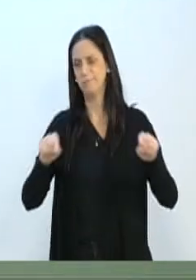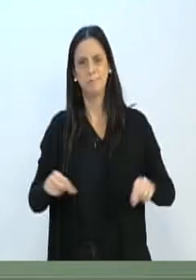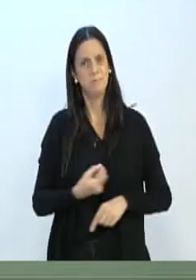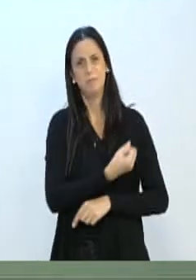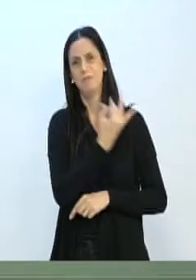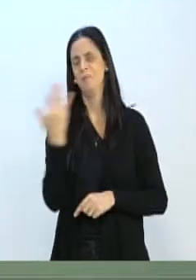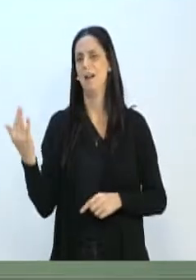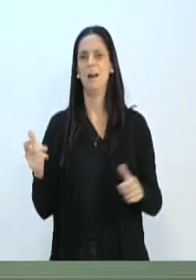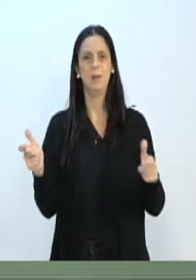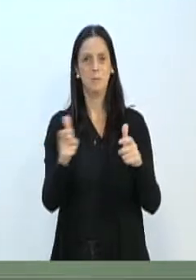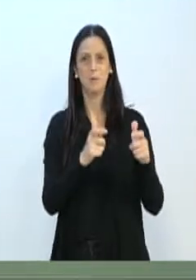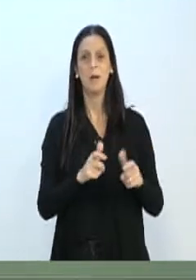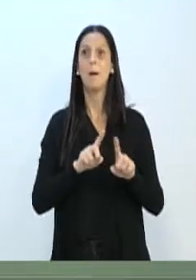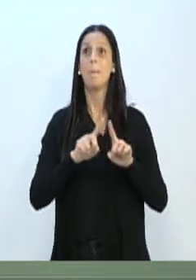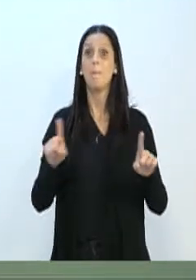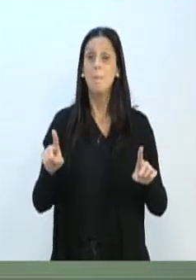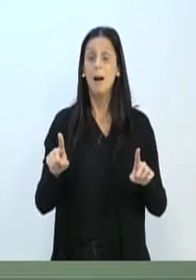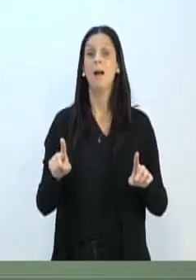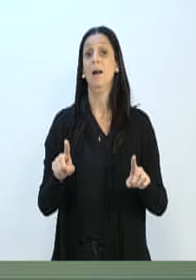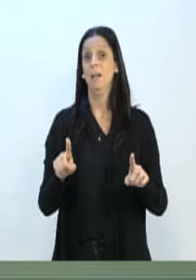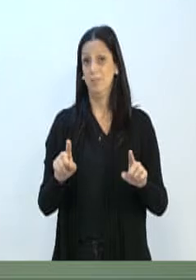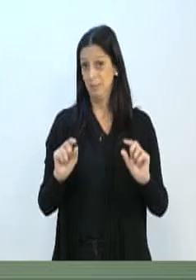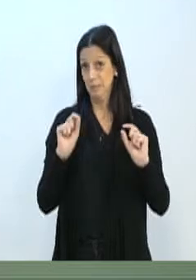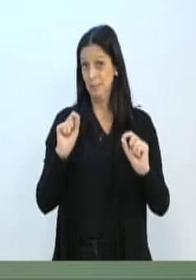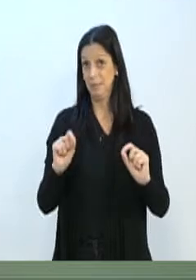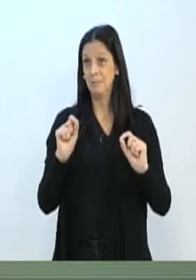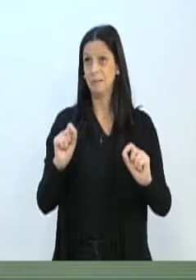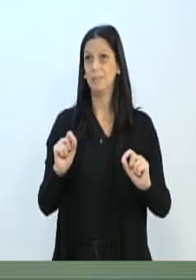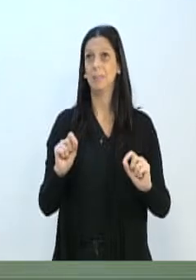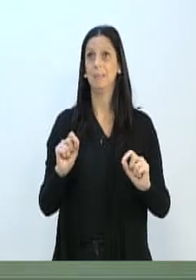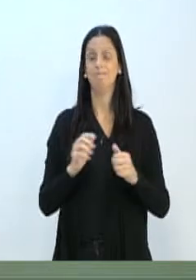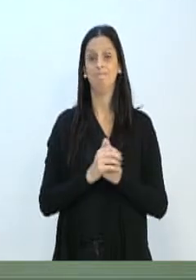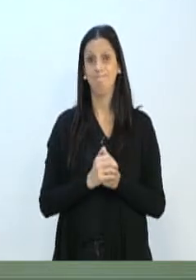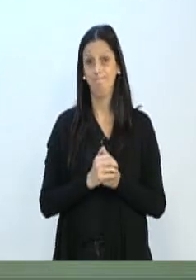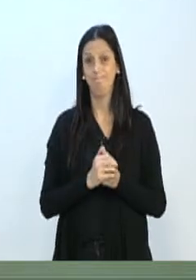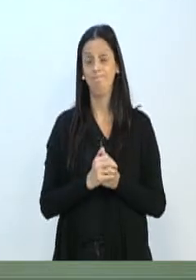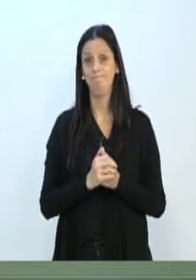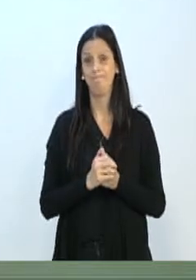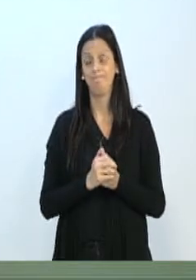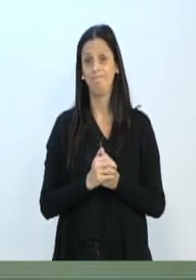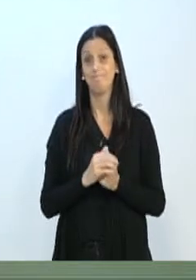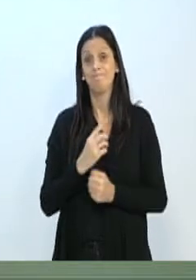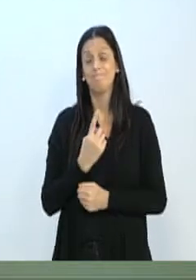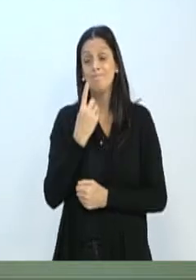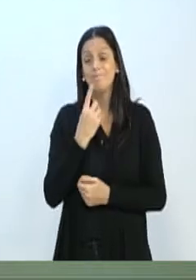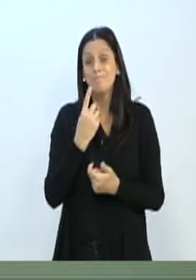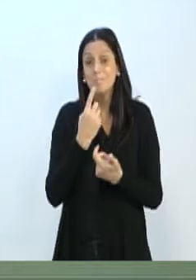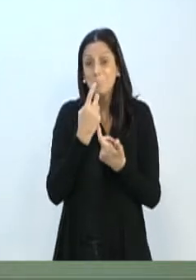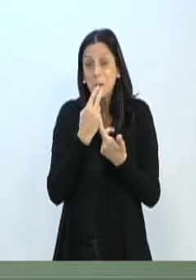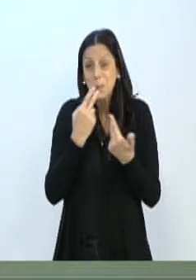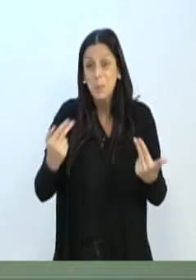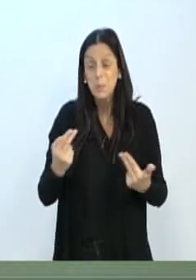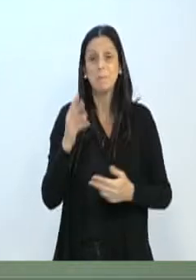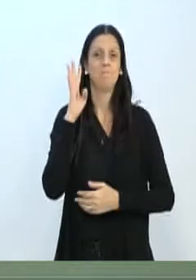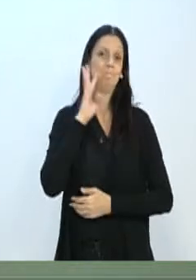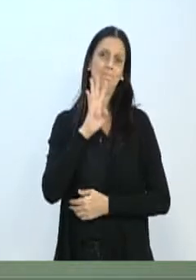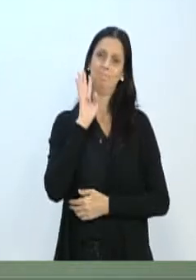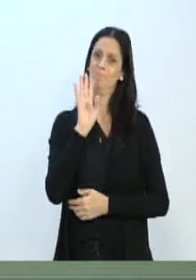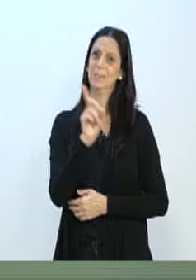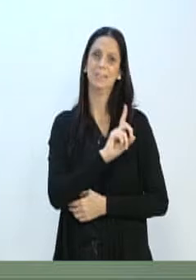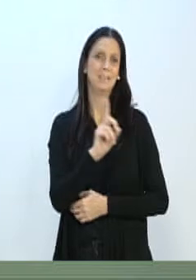lugares. Agora tem algo que não é legal. O fechamento